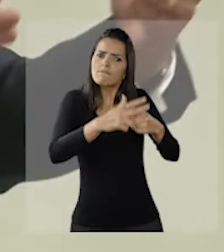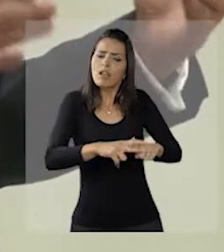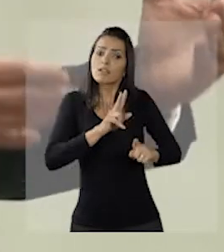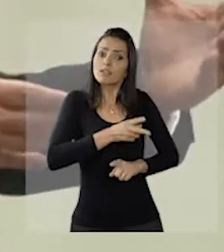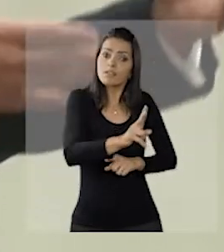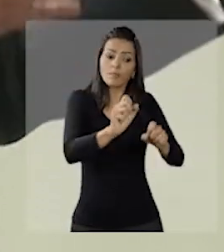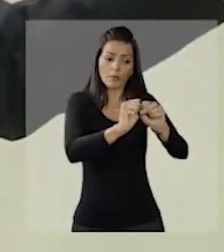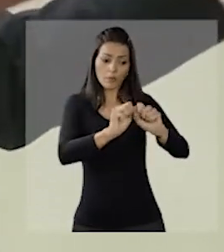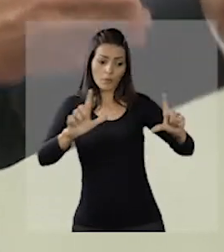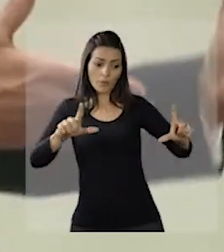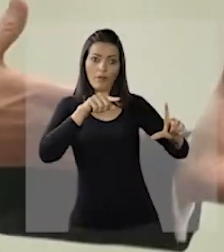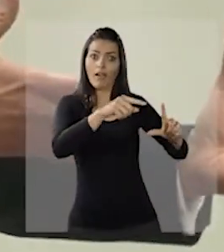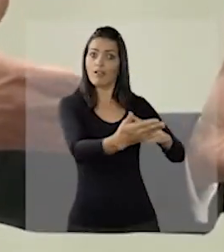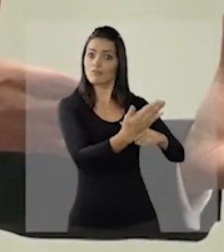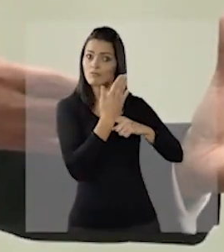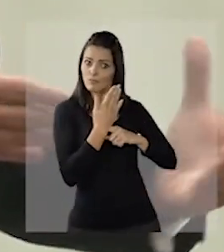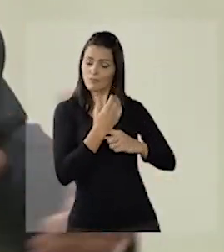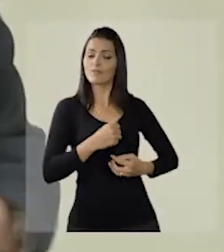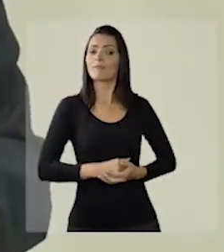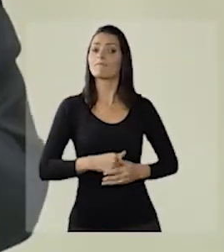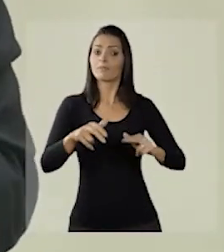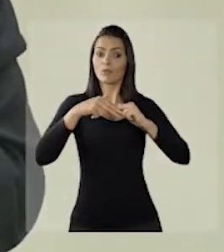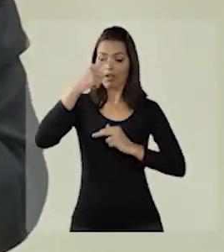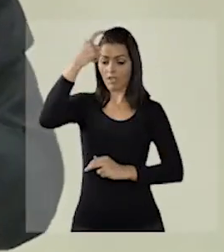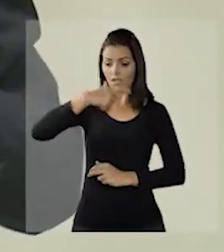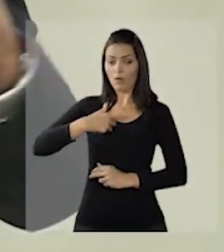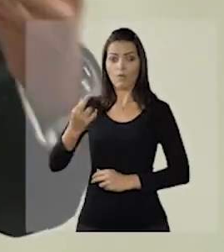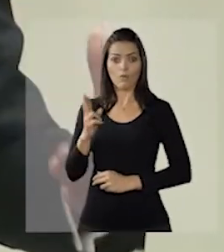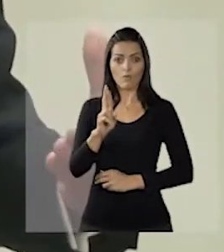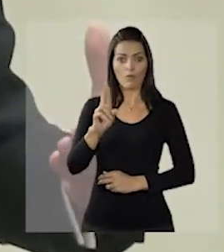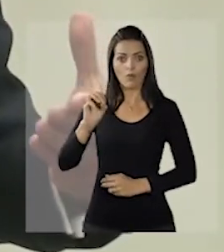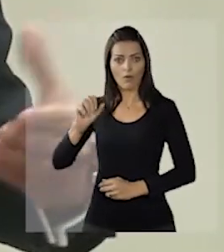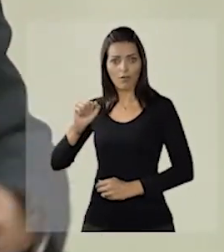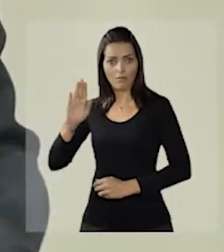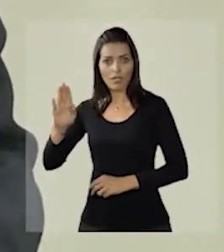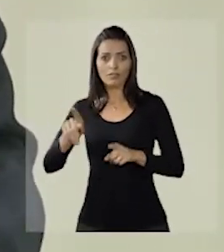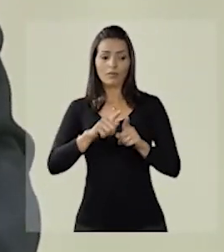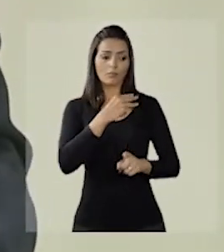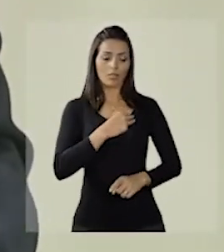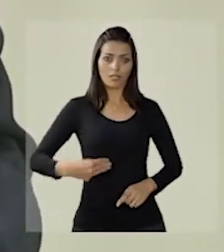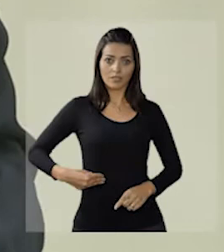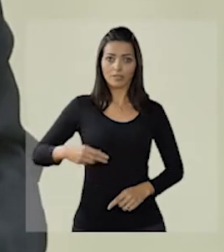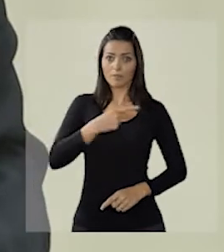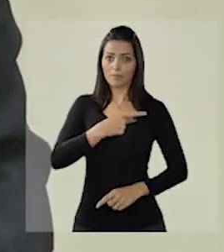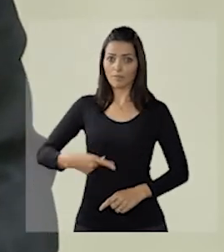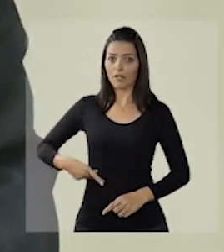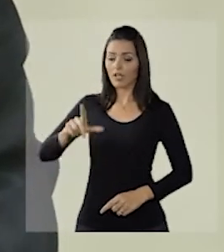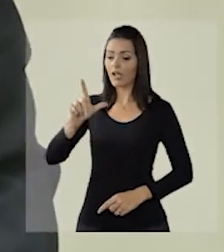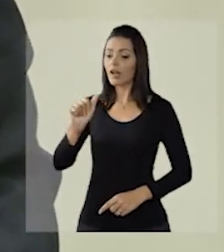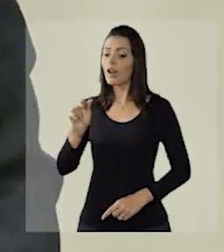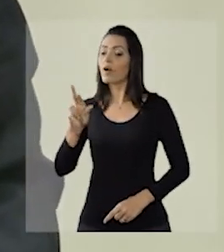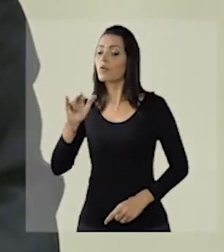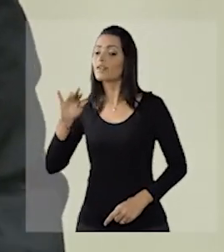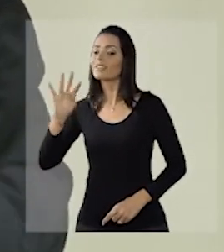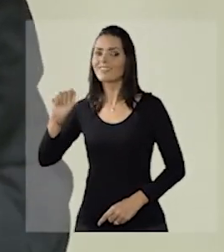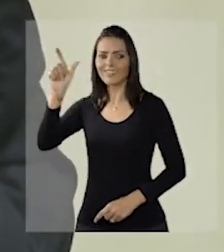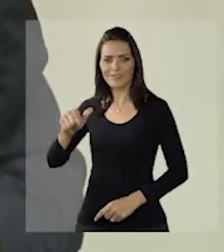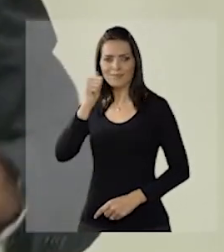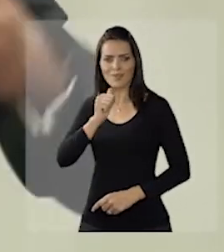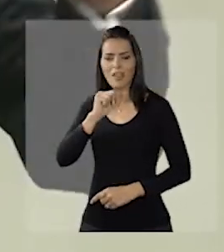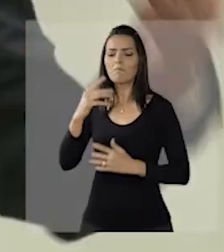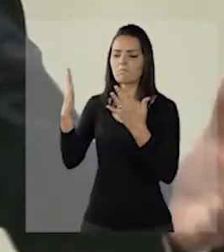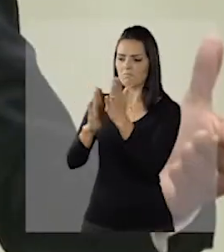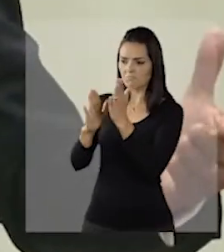aprimoramento constante de uma ferramenta como esta. E, portanto, eu aqui, em nome da OAB, ministra-presidente Laurita Vaz, eu quero